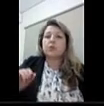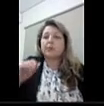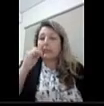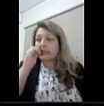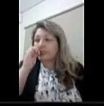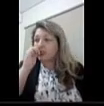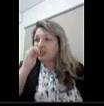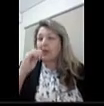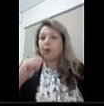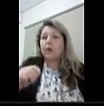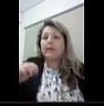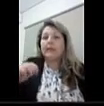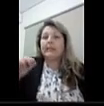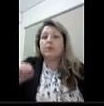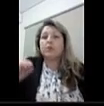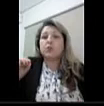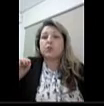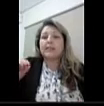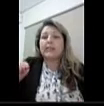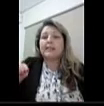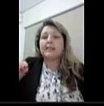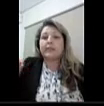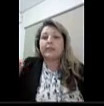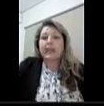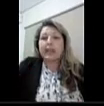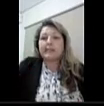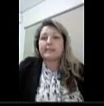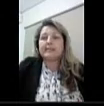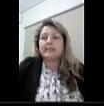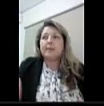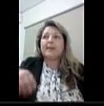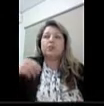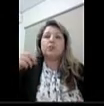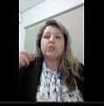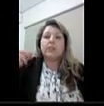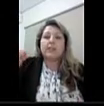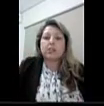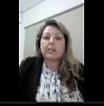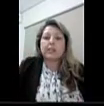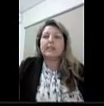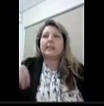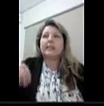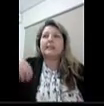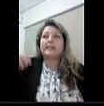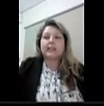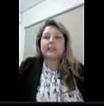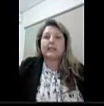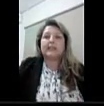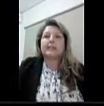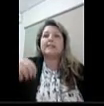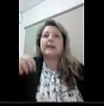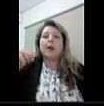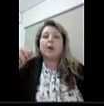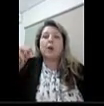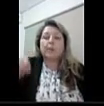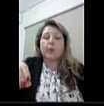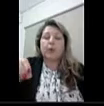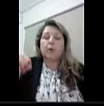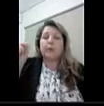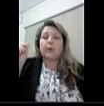Isso de uma maneira geral. Não só nas atividades, mas no dia a dia, né, dessa criança,